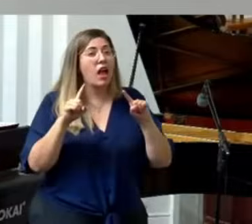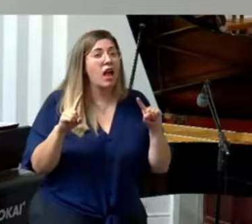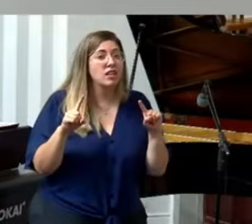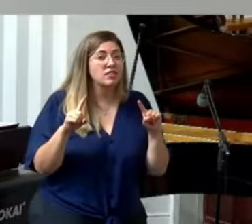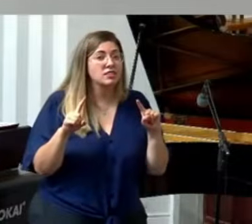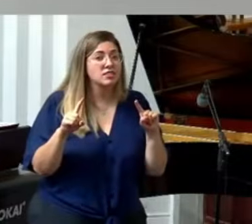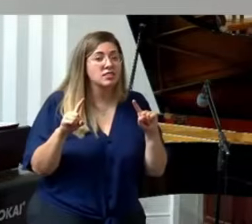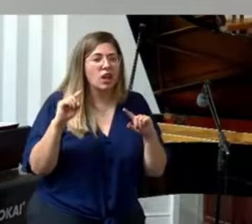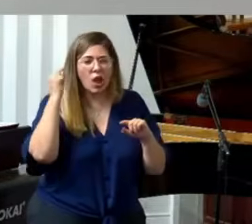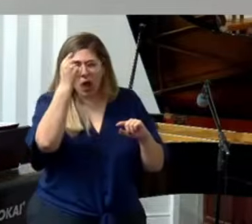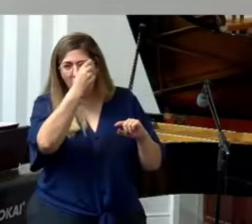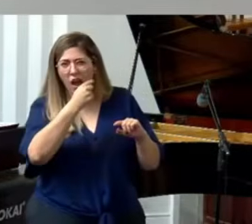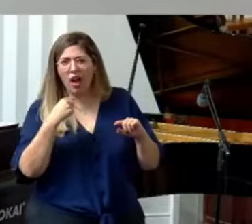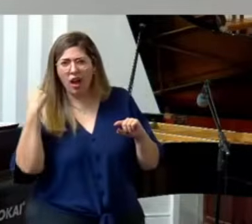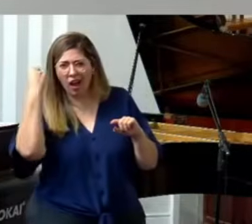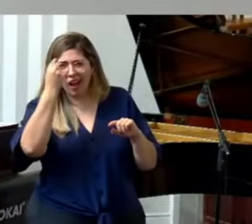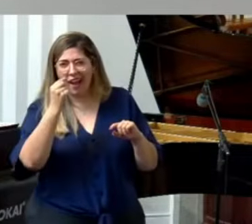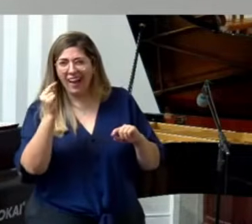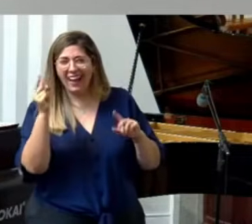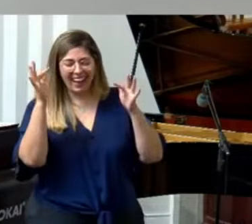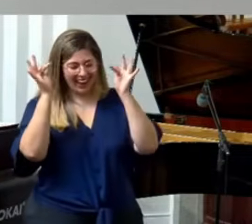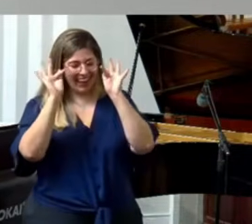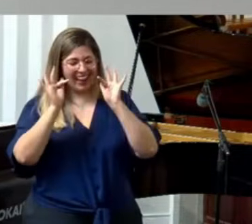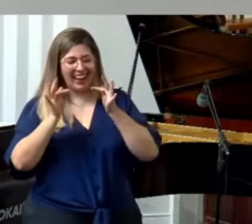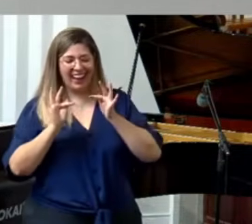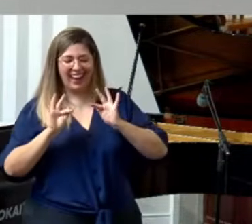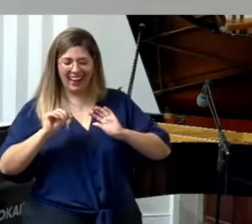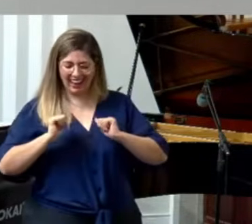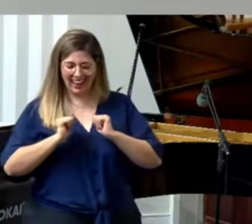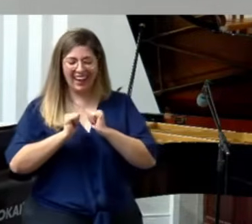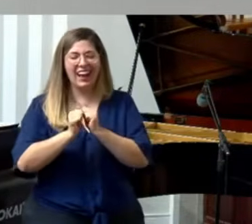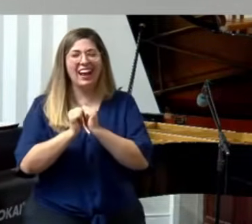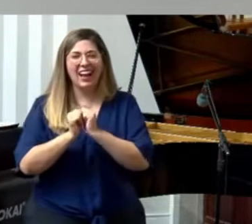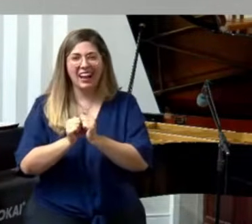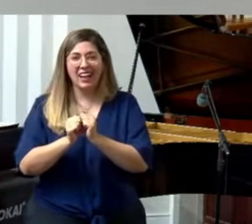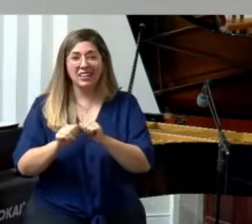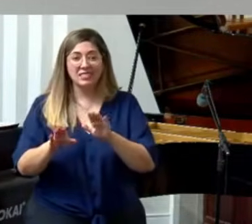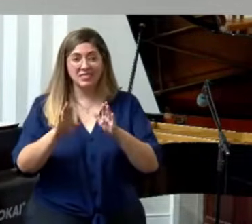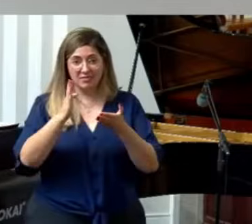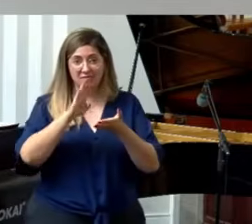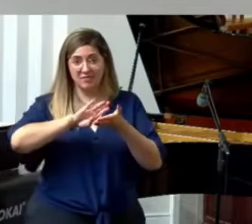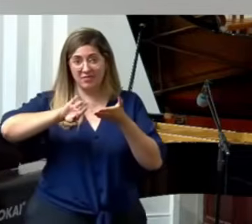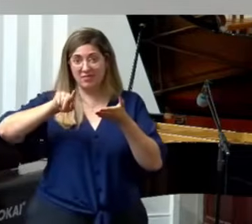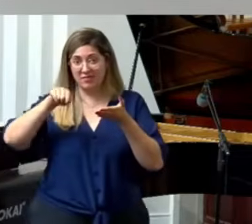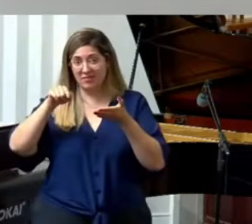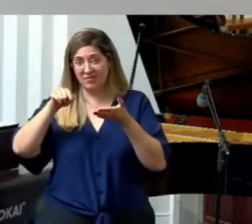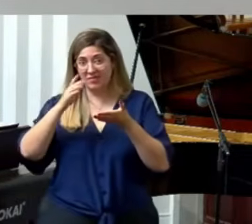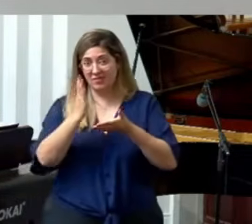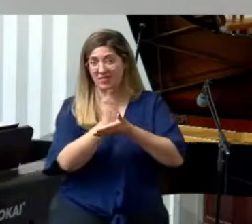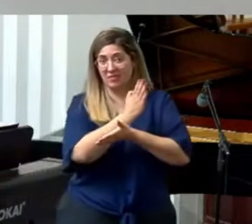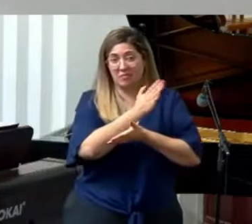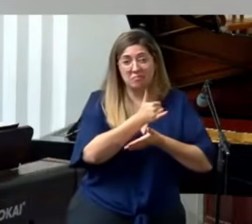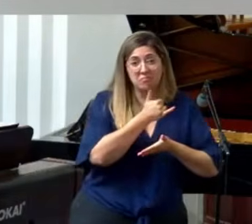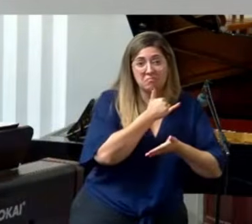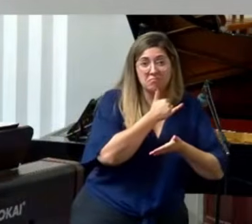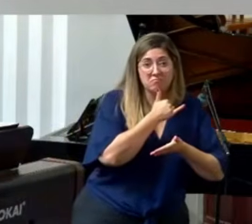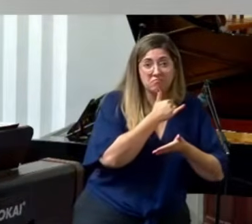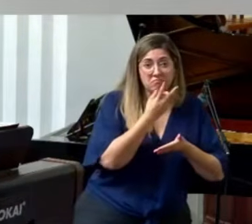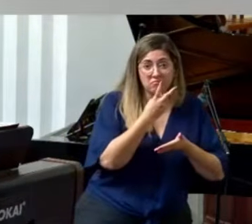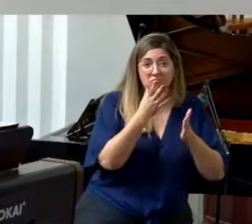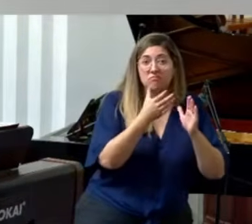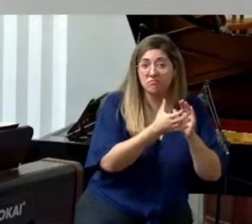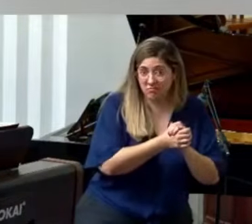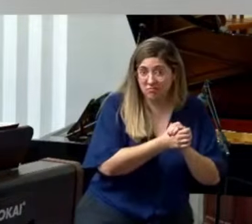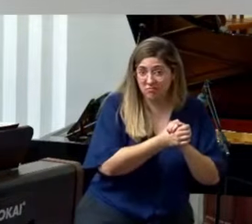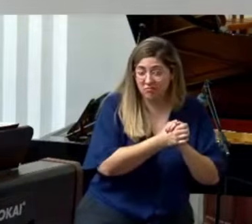feliz, de alguém que sabe que Deus está com ele, mesmo fora deste lugar da terra. Isso também